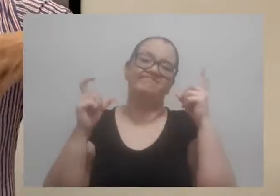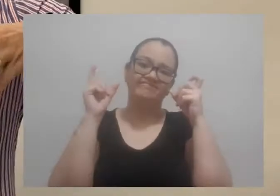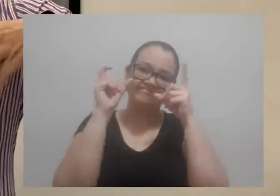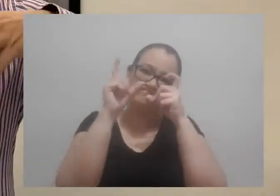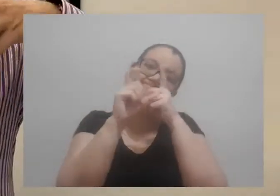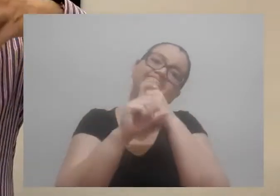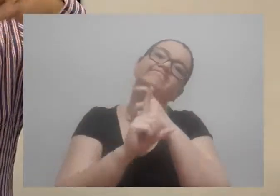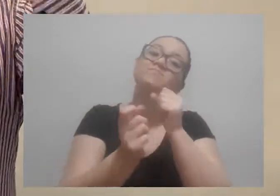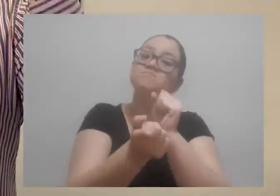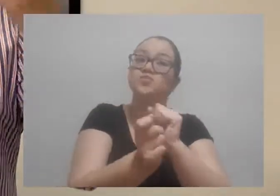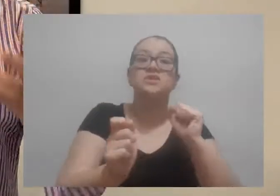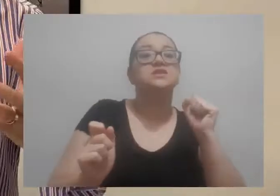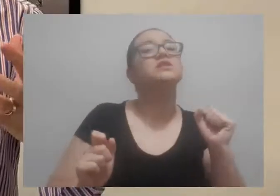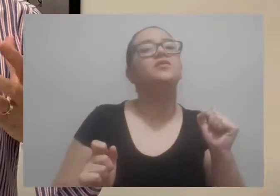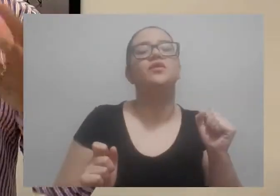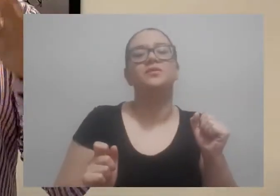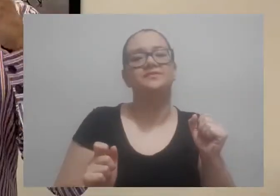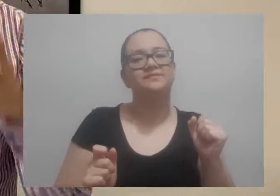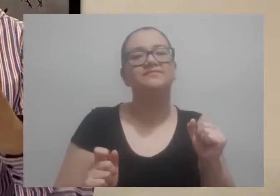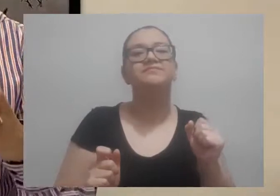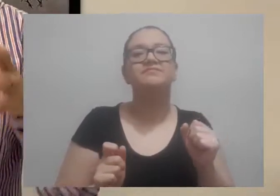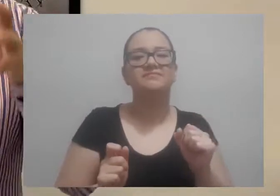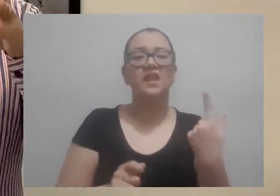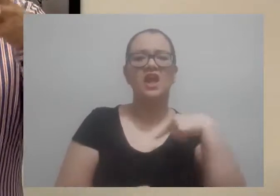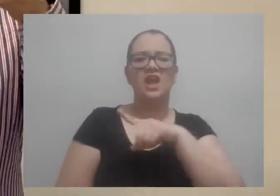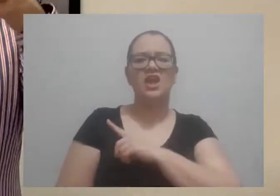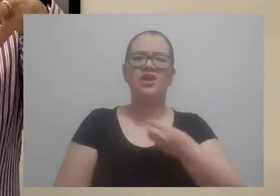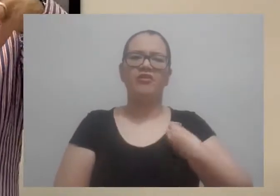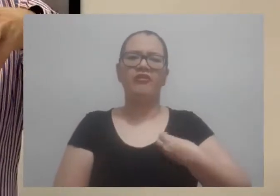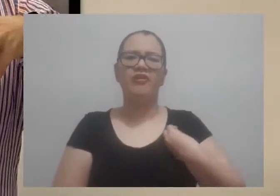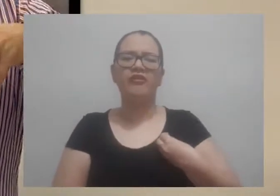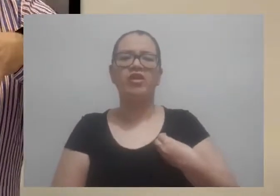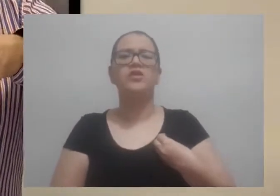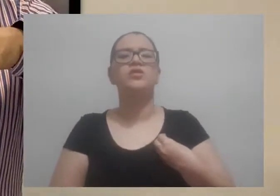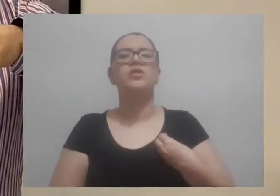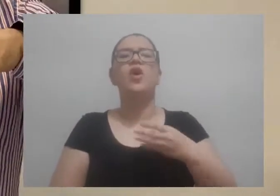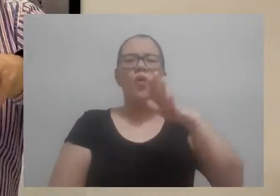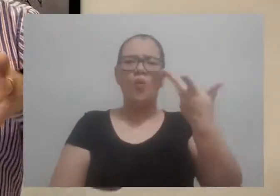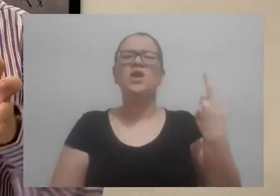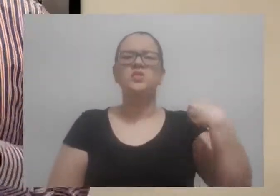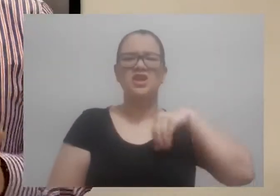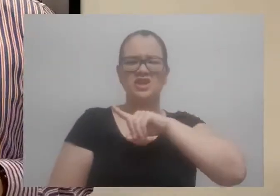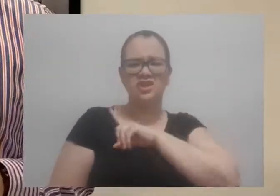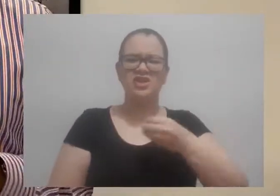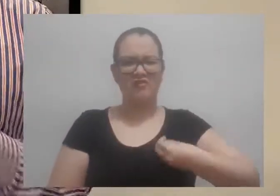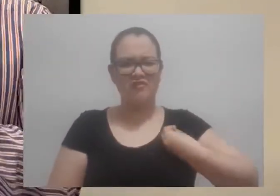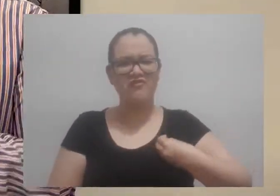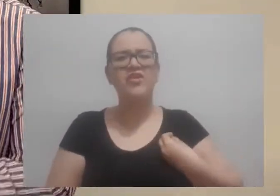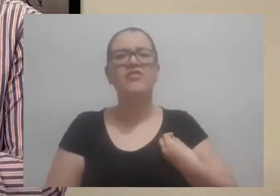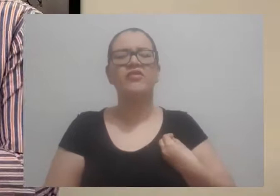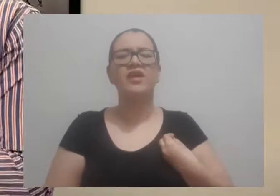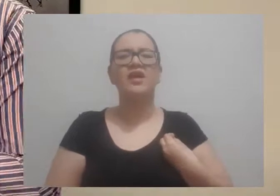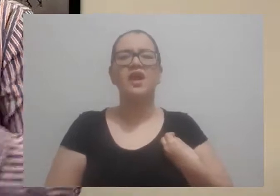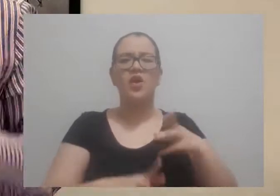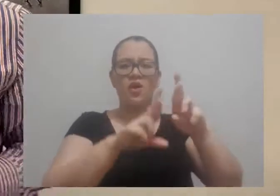né, de entendimento, somente assim, quando nós entendemos que estamos inseridos no reino diferente, com